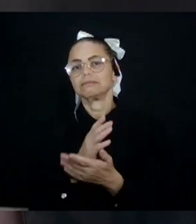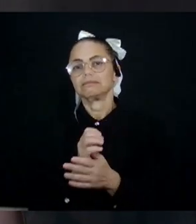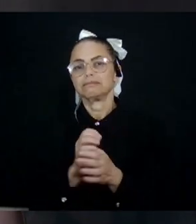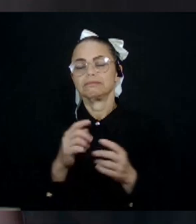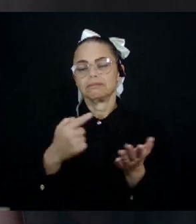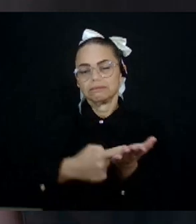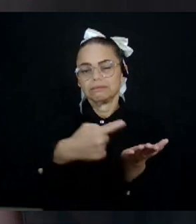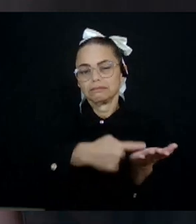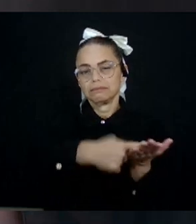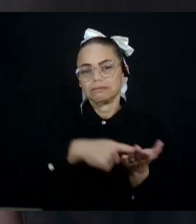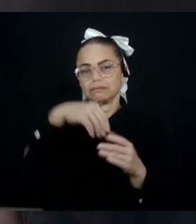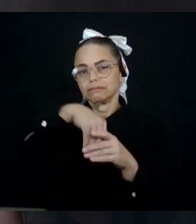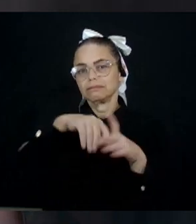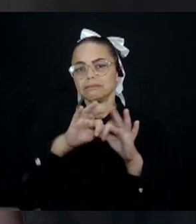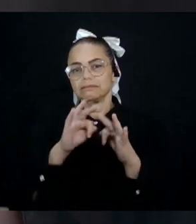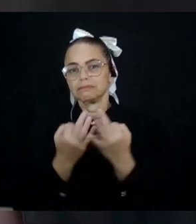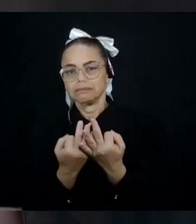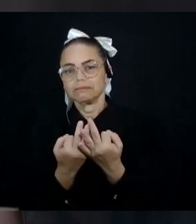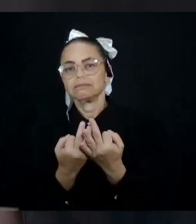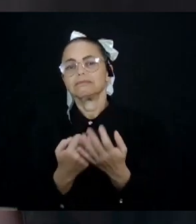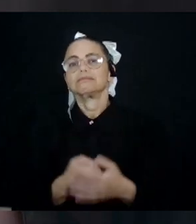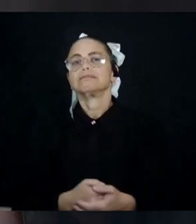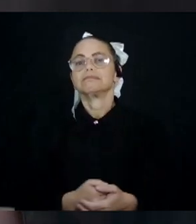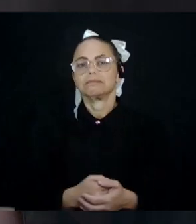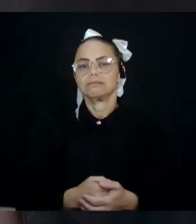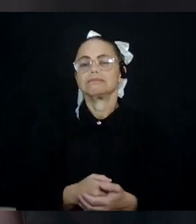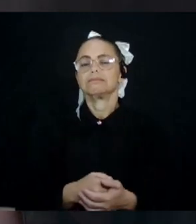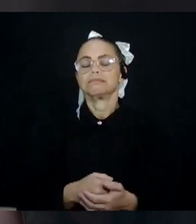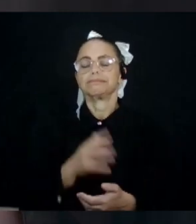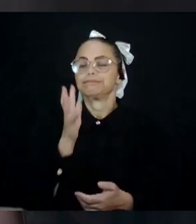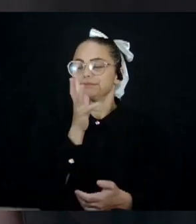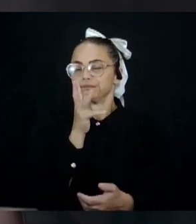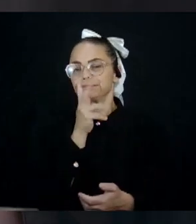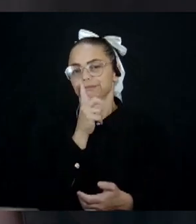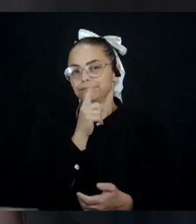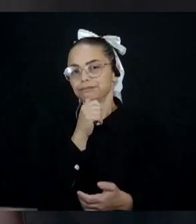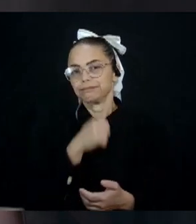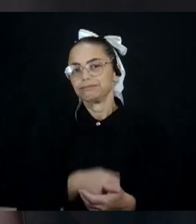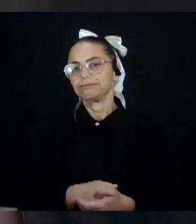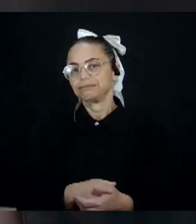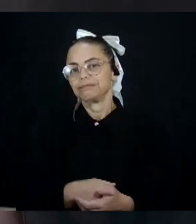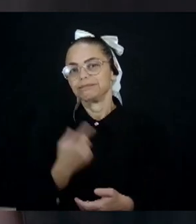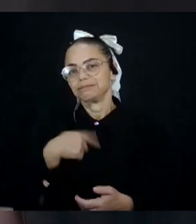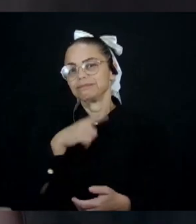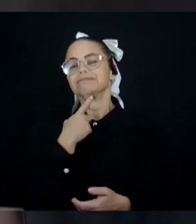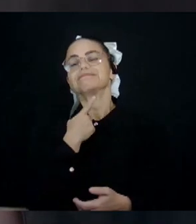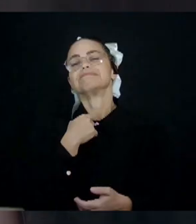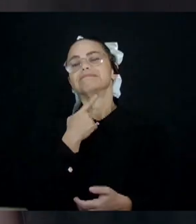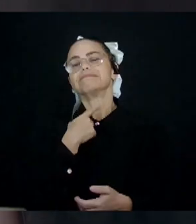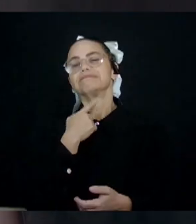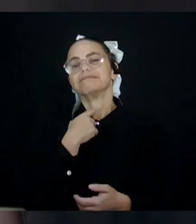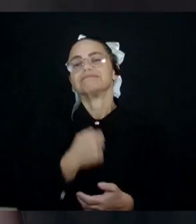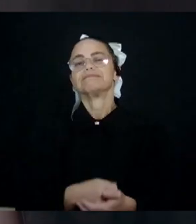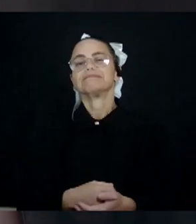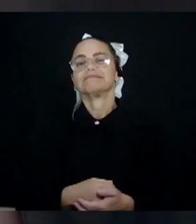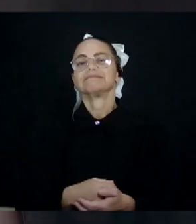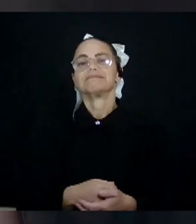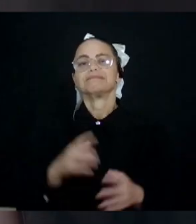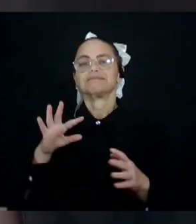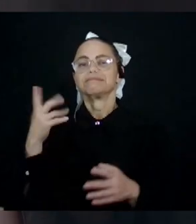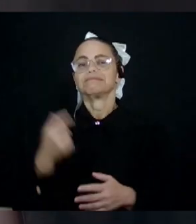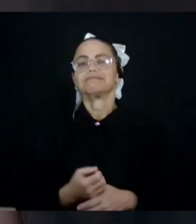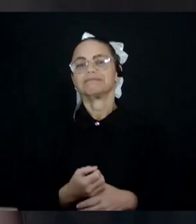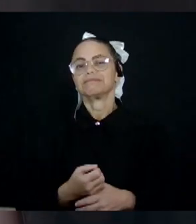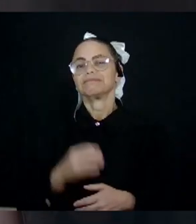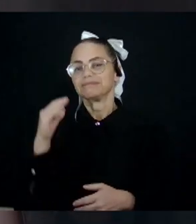família precisam ser feitos, então isso leva um tempo, né? Mas a nossa vontade é que tudo se resolva muito